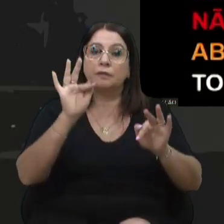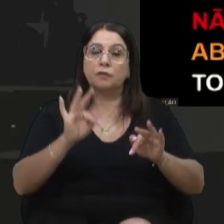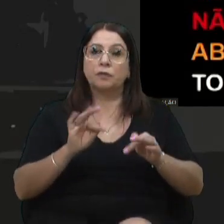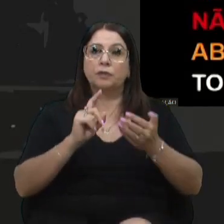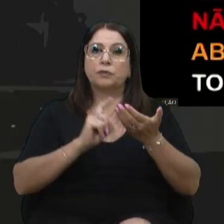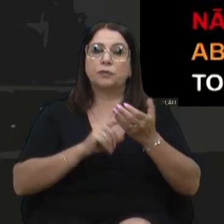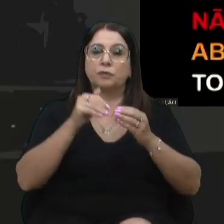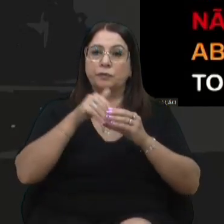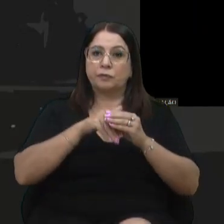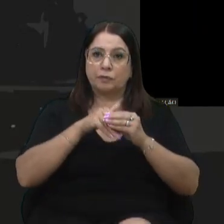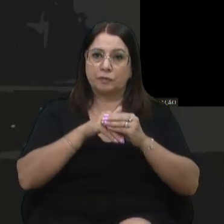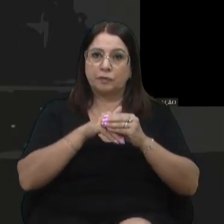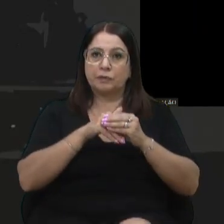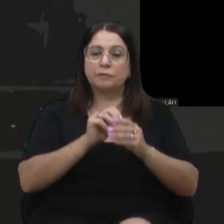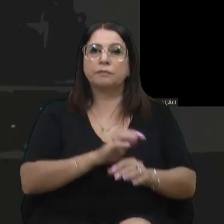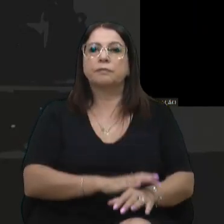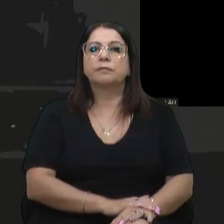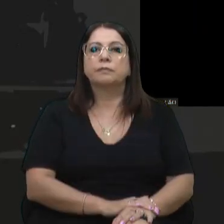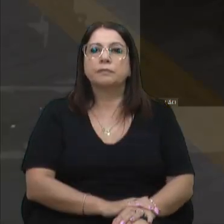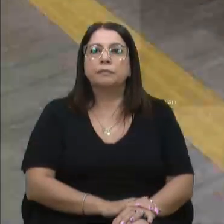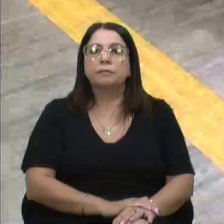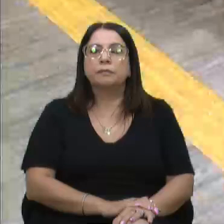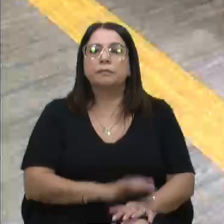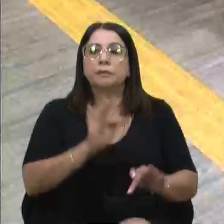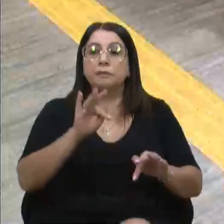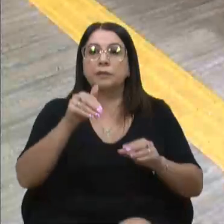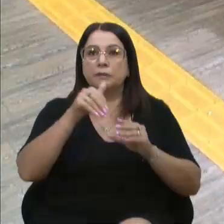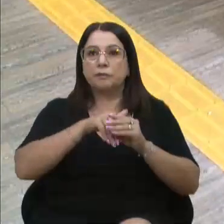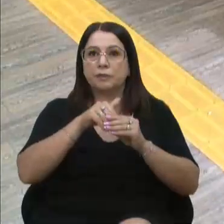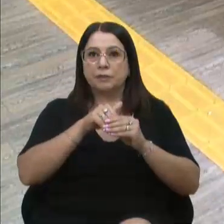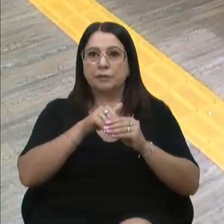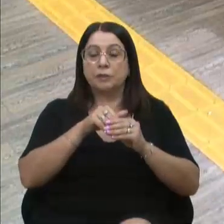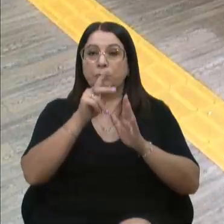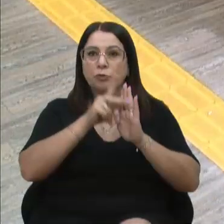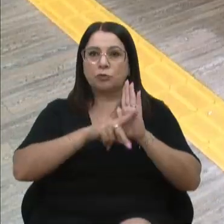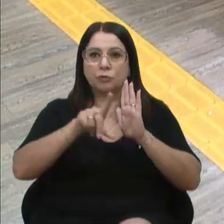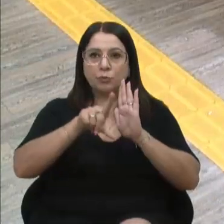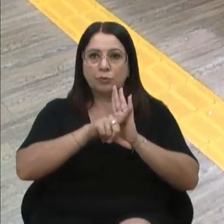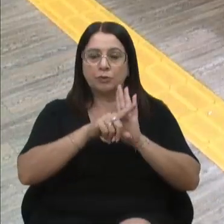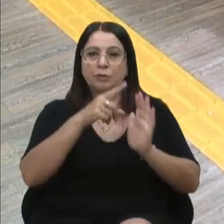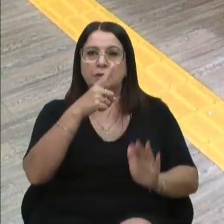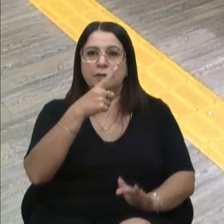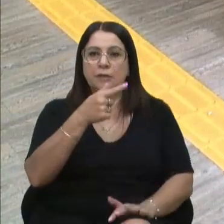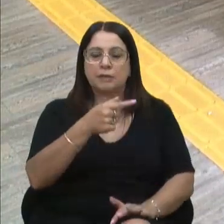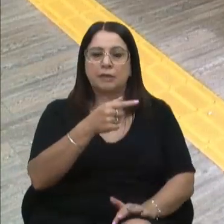o registro dos votos. Encerrada a votação. O projeto de lei número